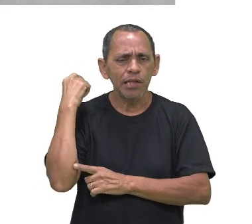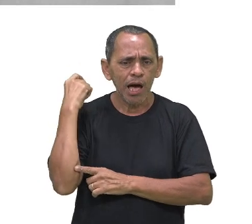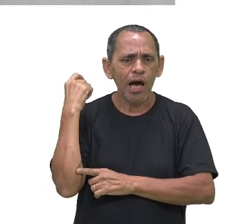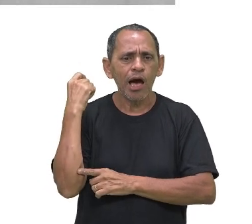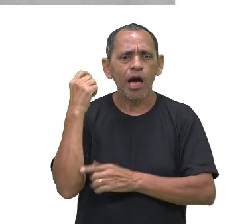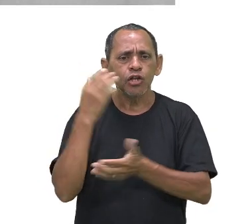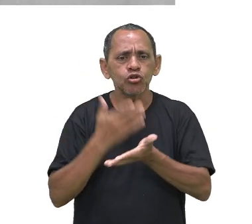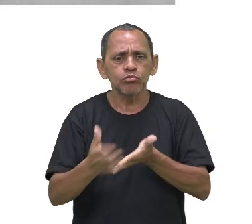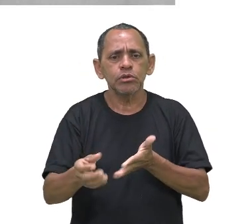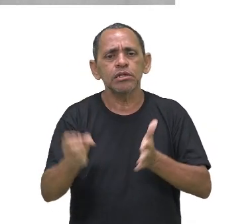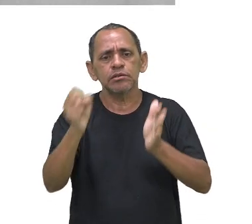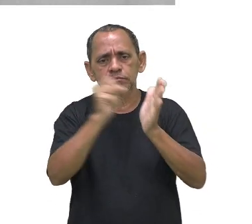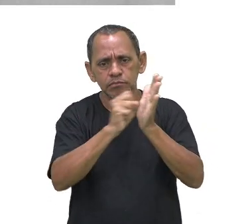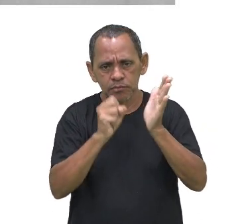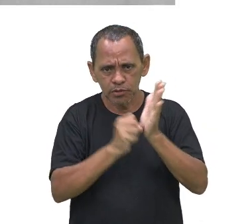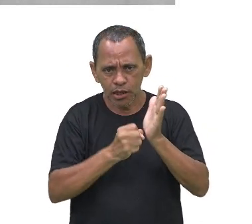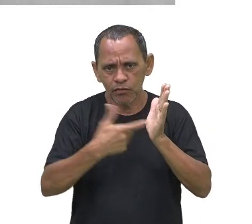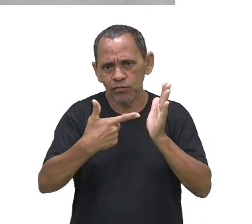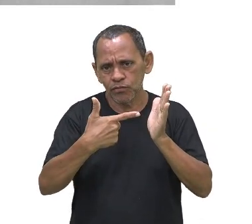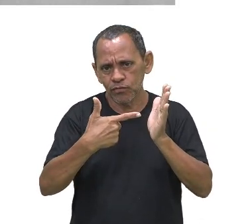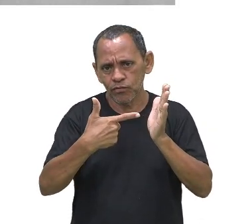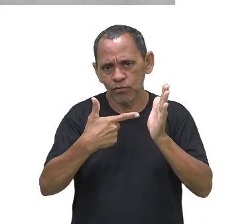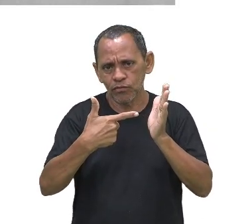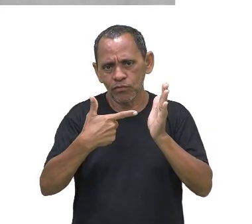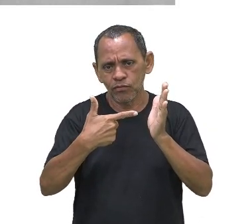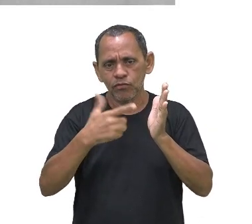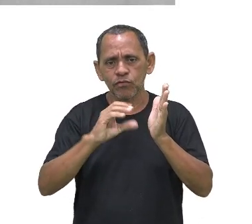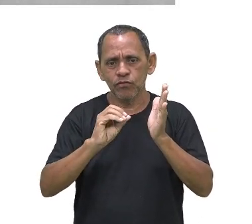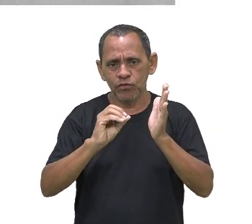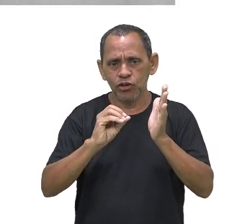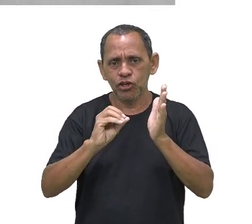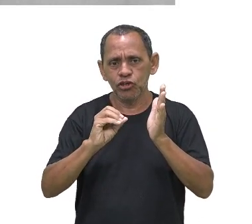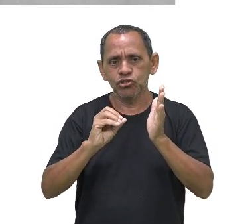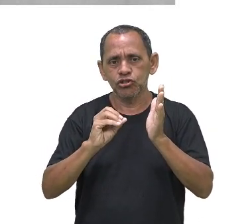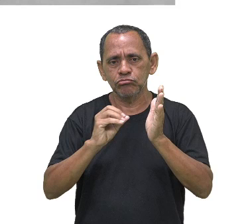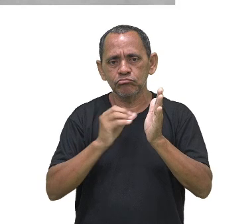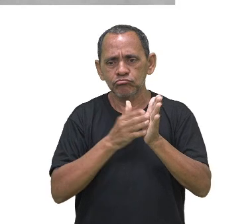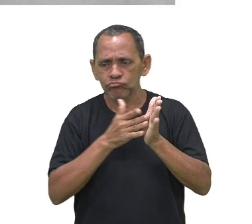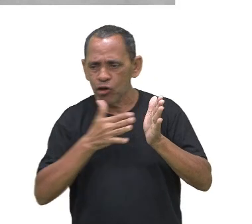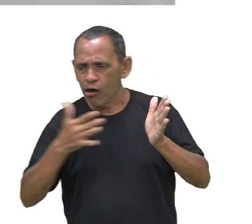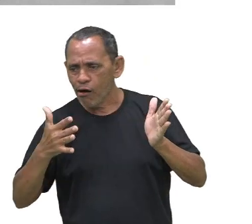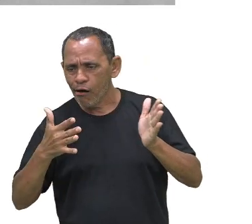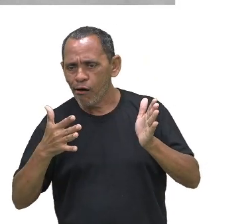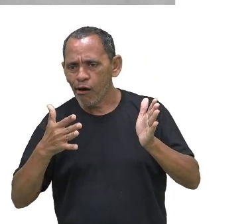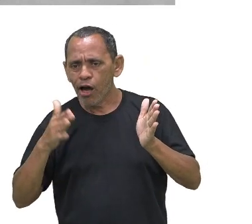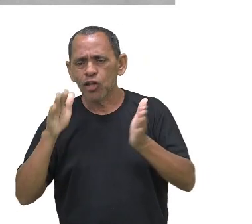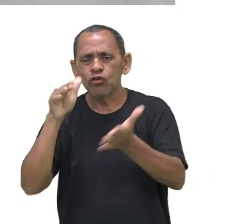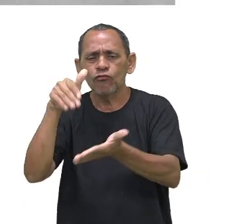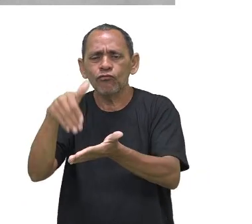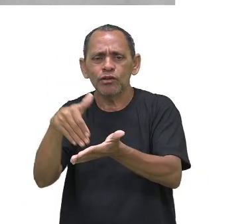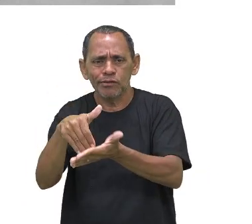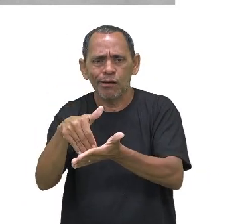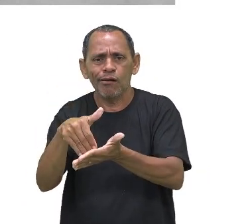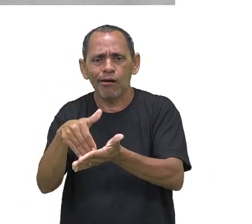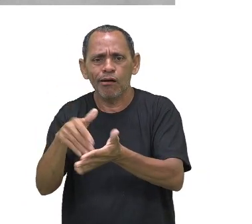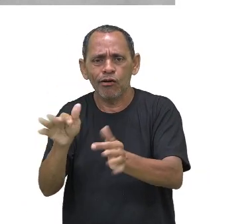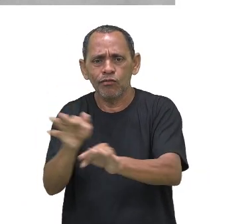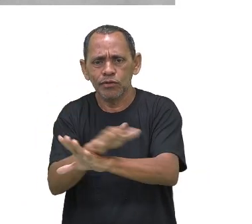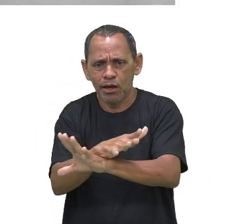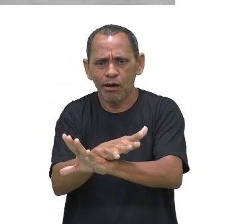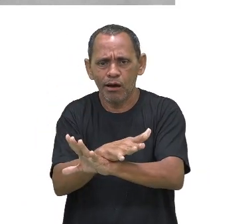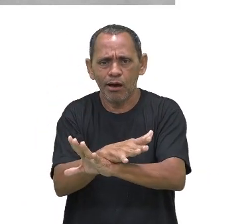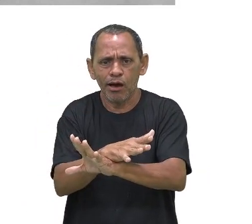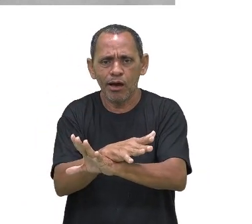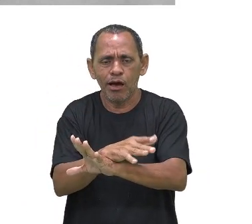XX, em 1907, e veio a falecer quase no final do século XX, ou seja, ele passou todo o